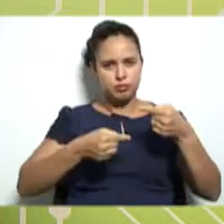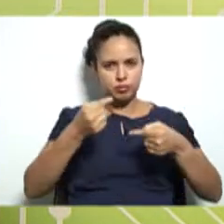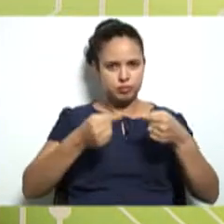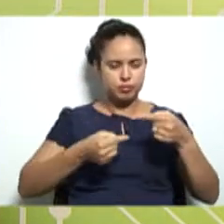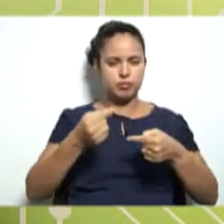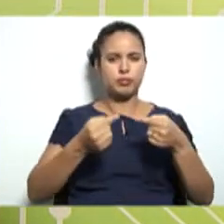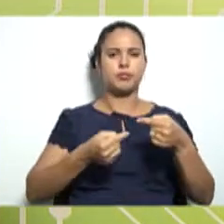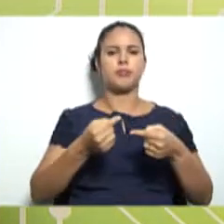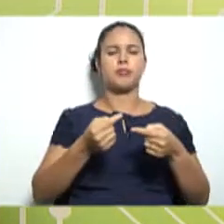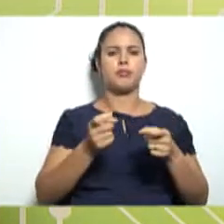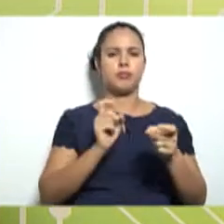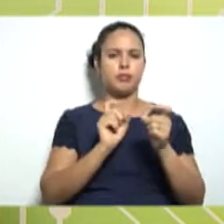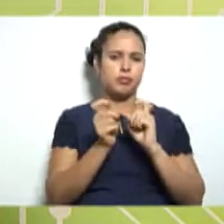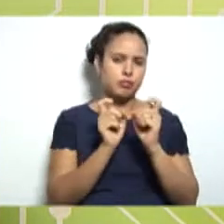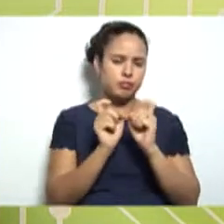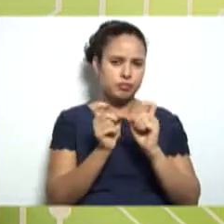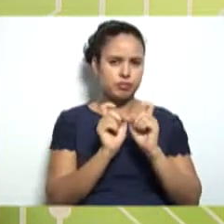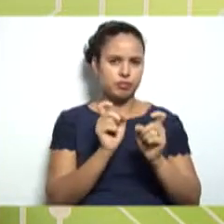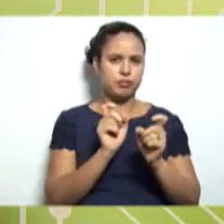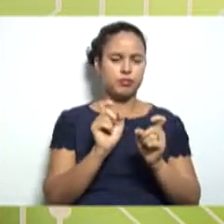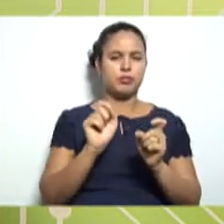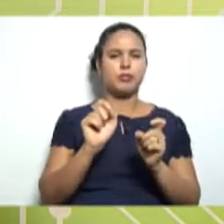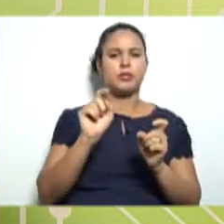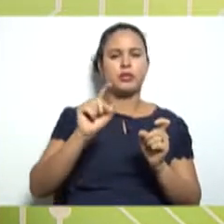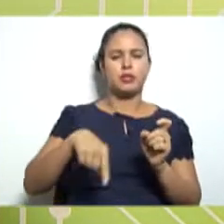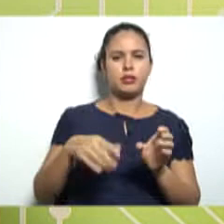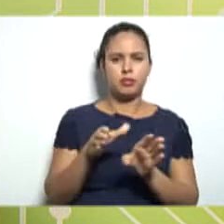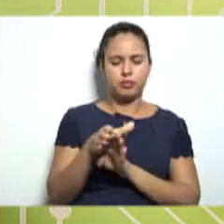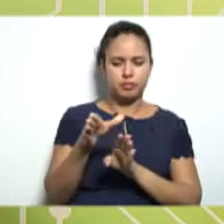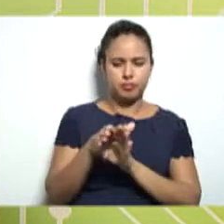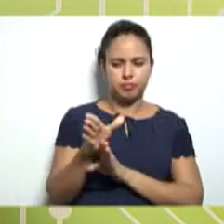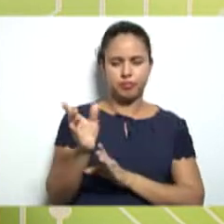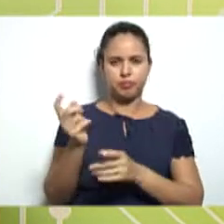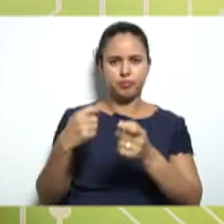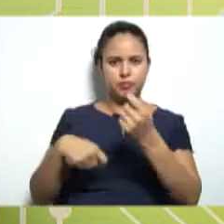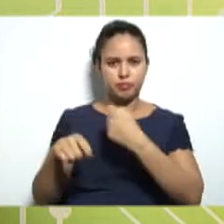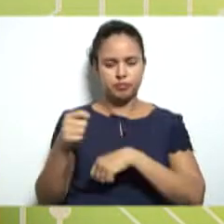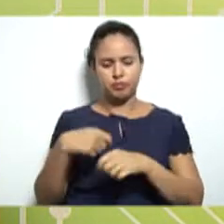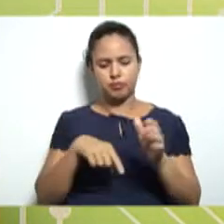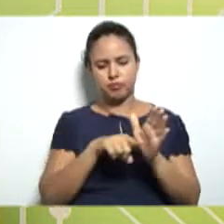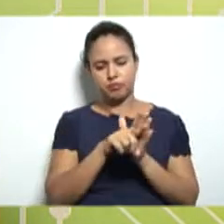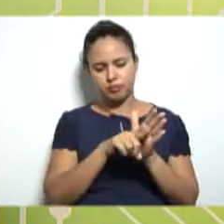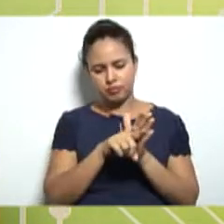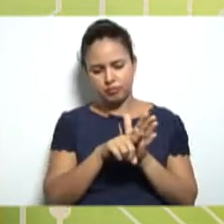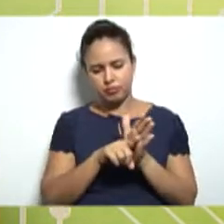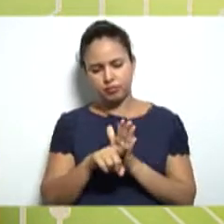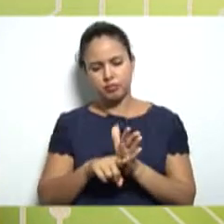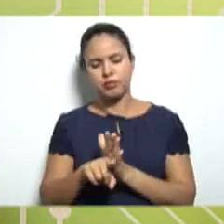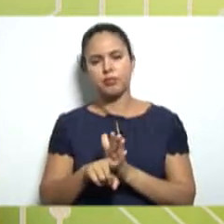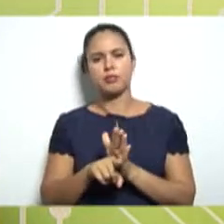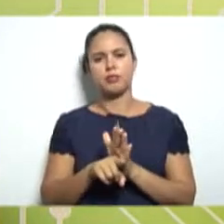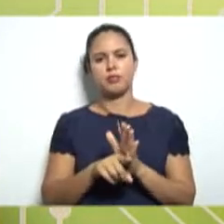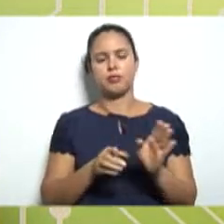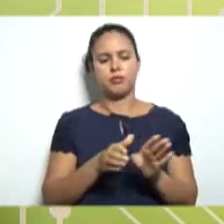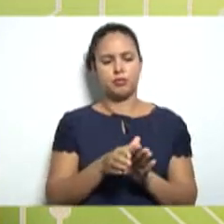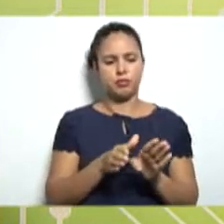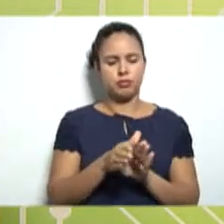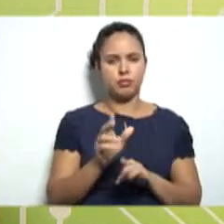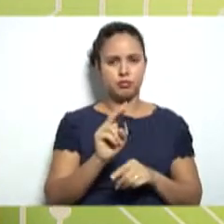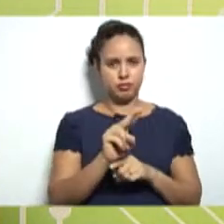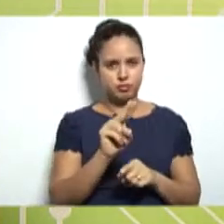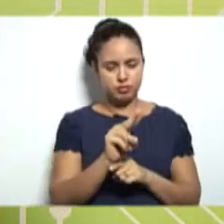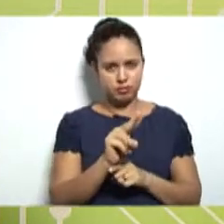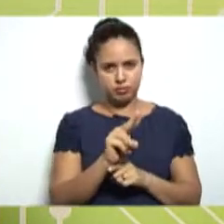conselho administrativo vai executar, o conselho fiscal vai fiscalizar se está sendo feito de acordo com o que foi decidido em